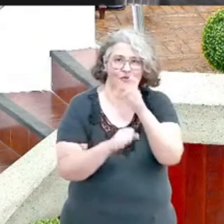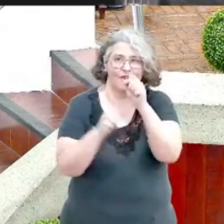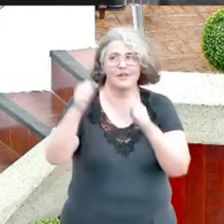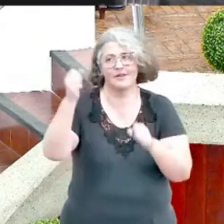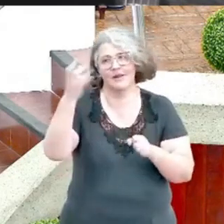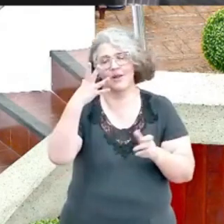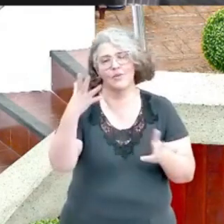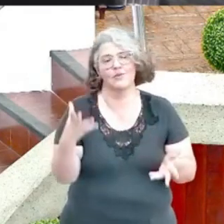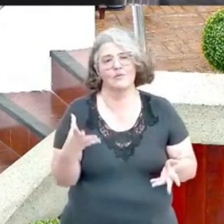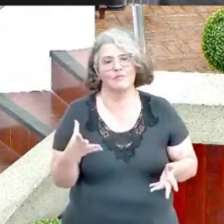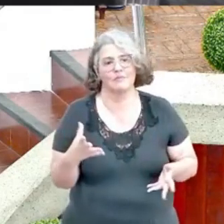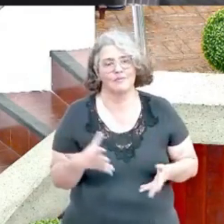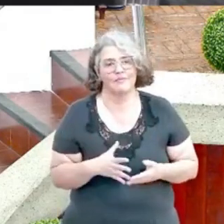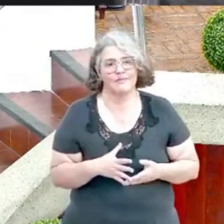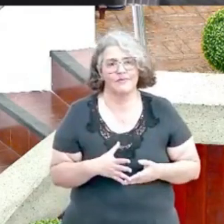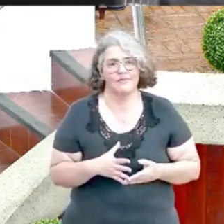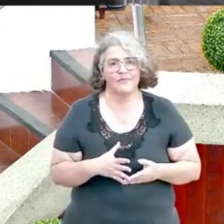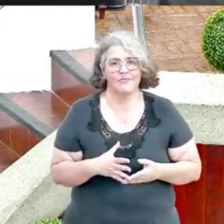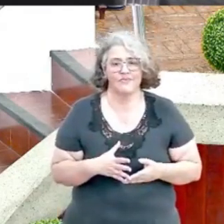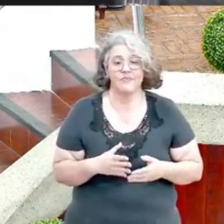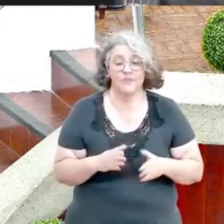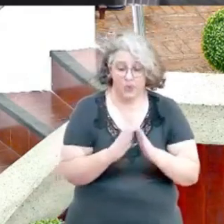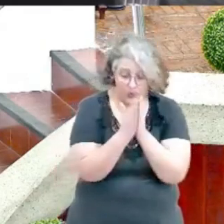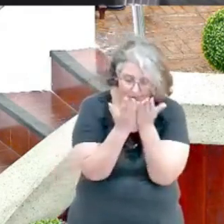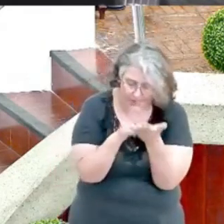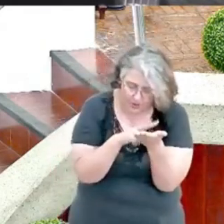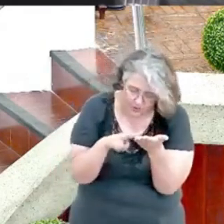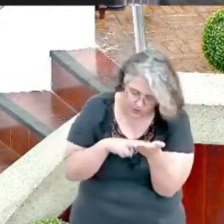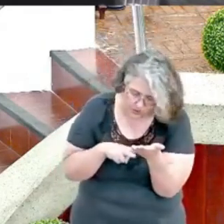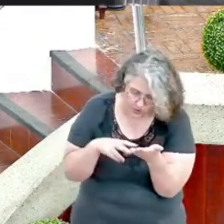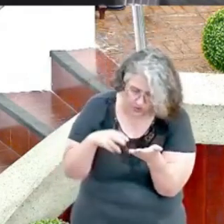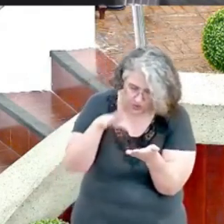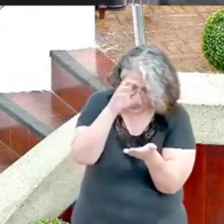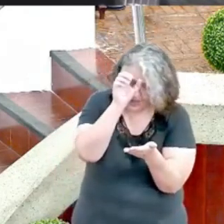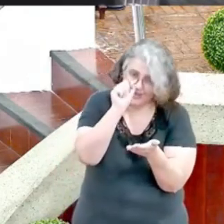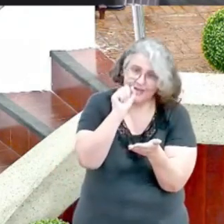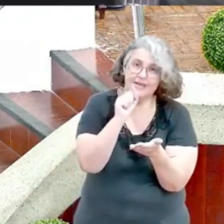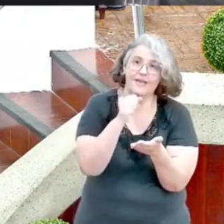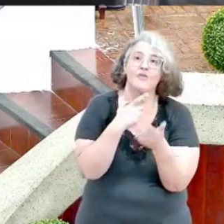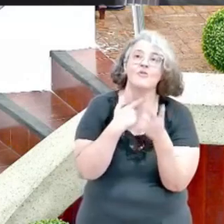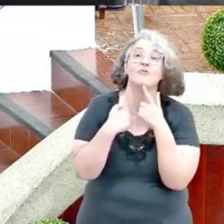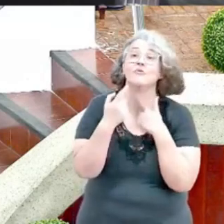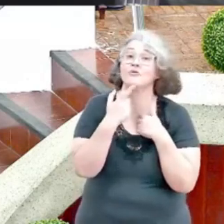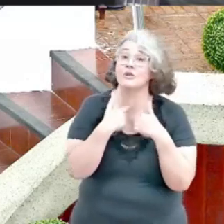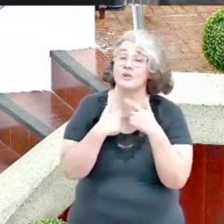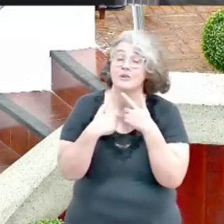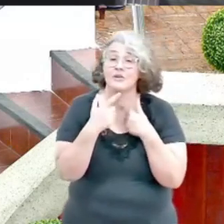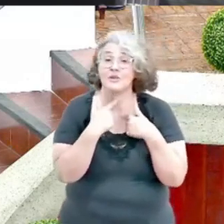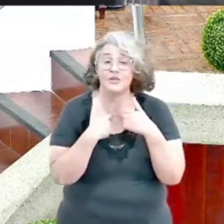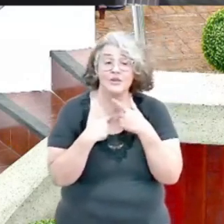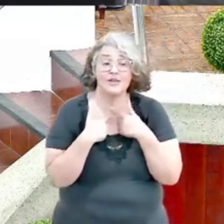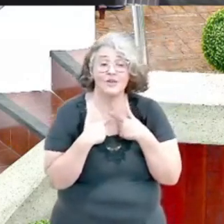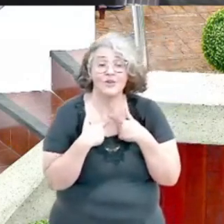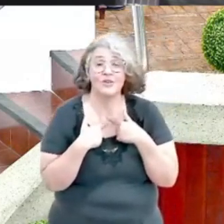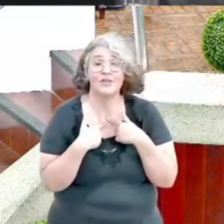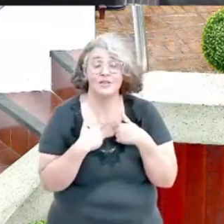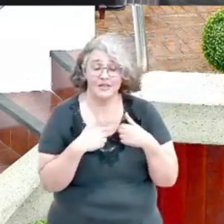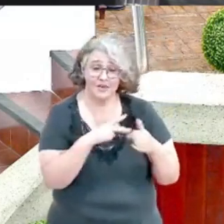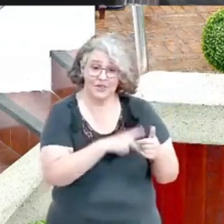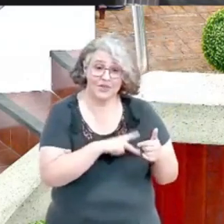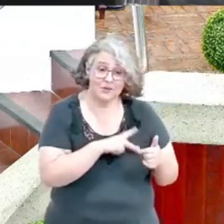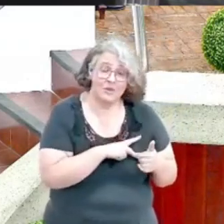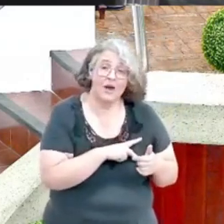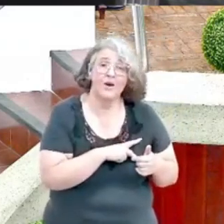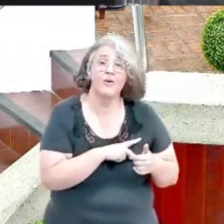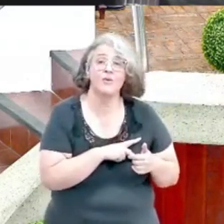E o texto ensina claramente que o desejo do salvo, o desejo do apóstolo é